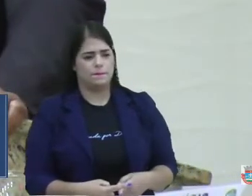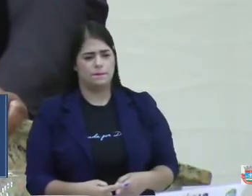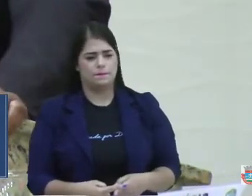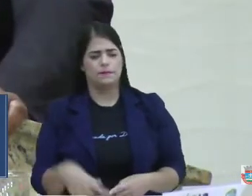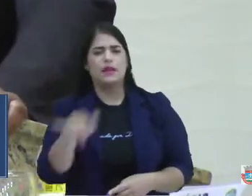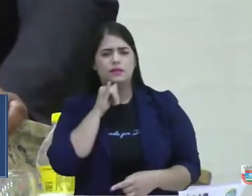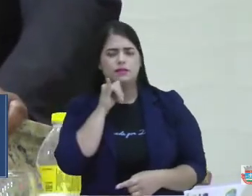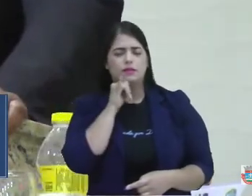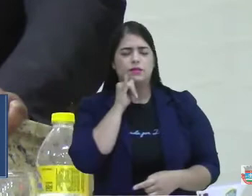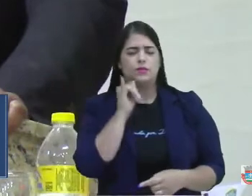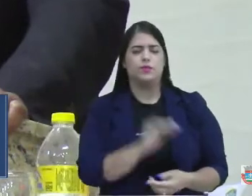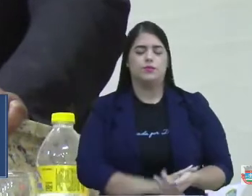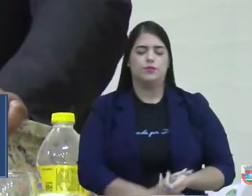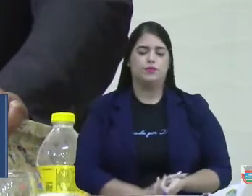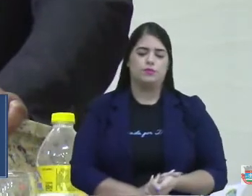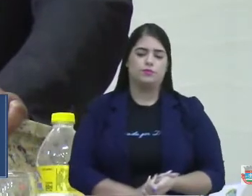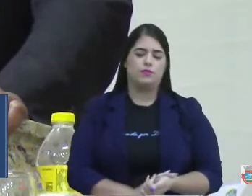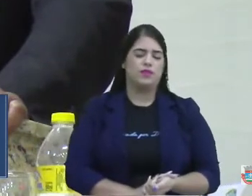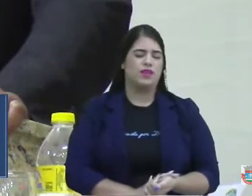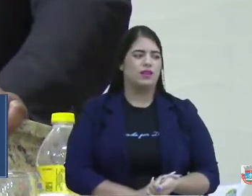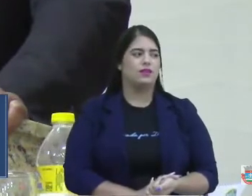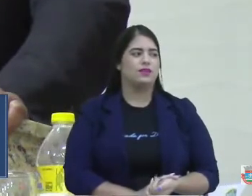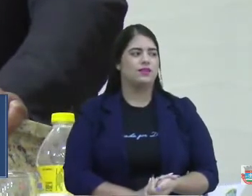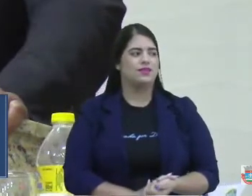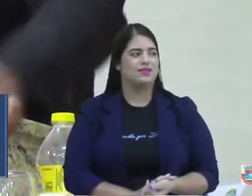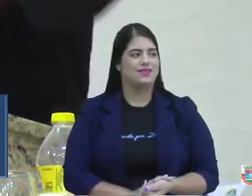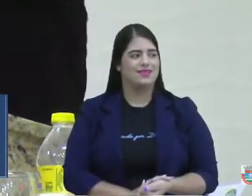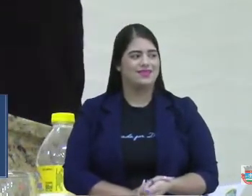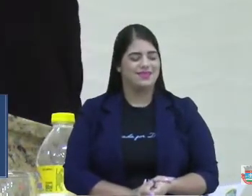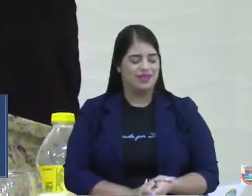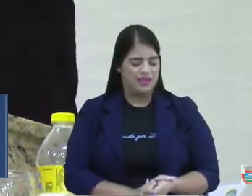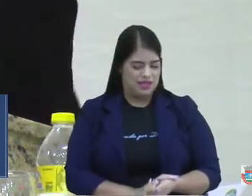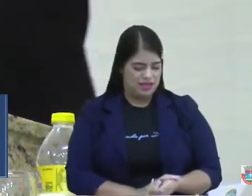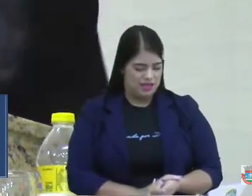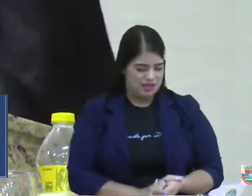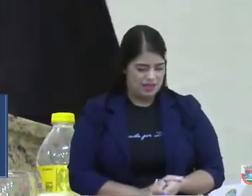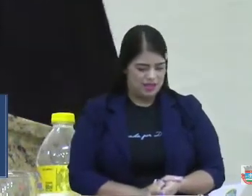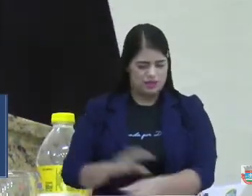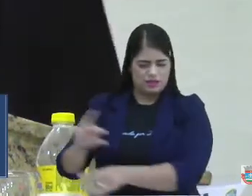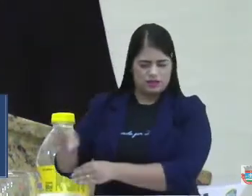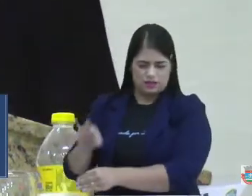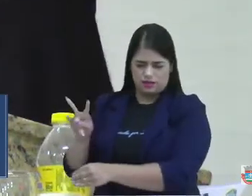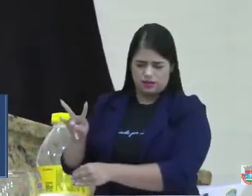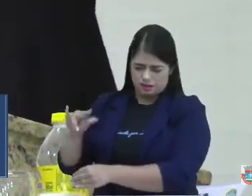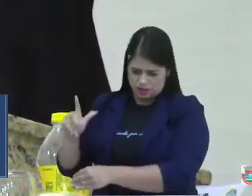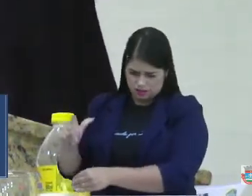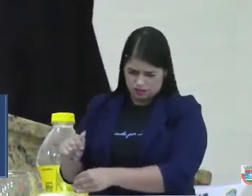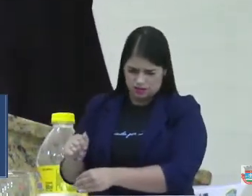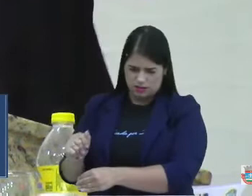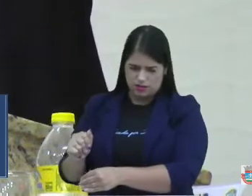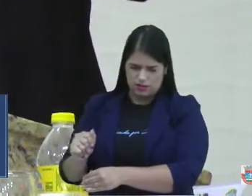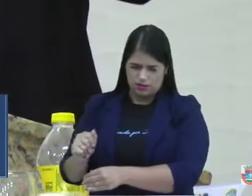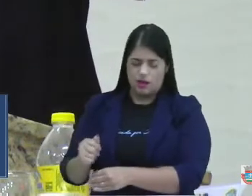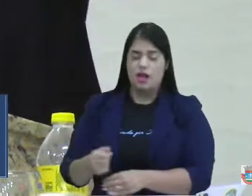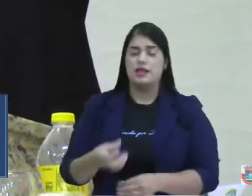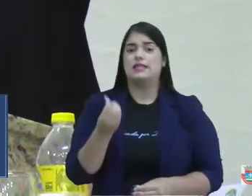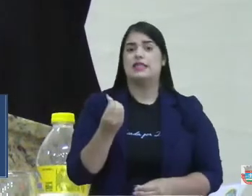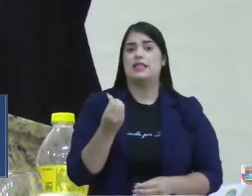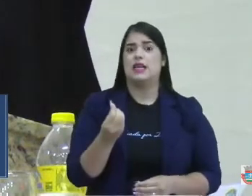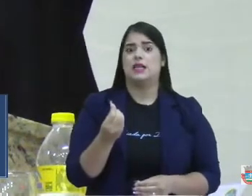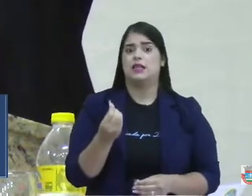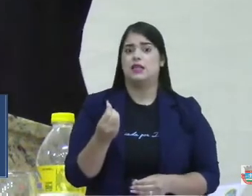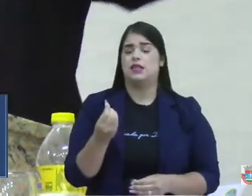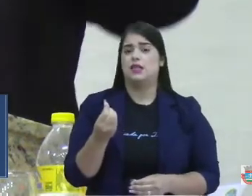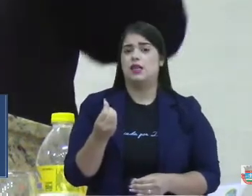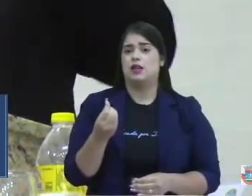exemplo, os carros velhos meus ontem deram de Espírito Santo aqui. 6 viagens no hospital. Quem